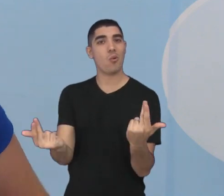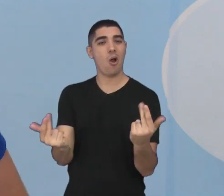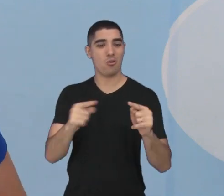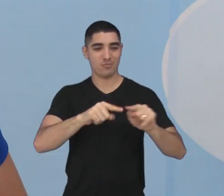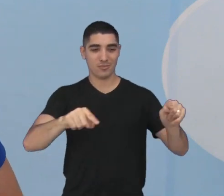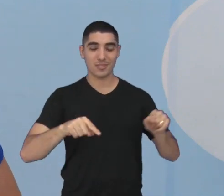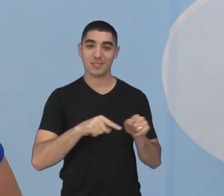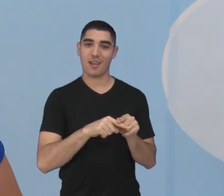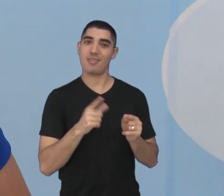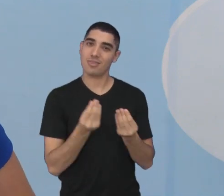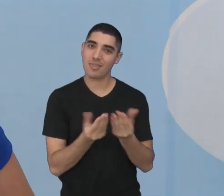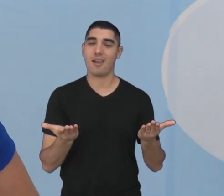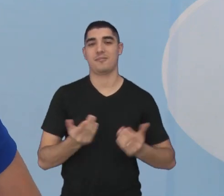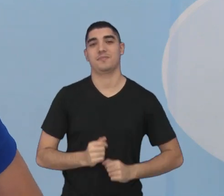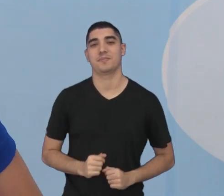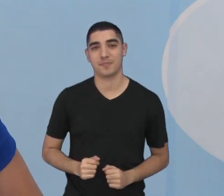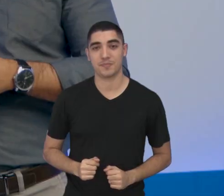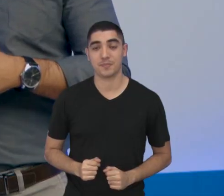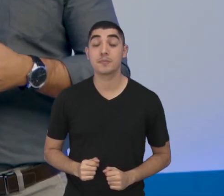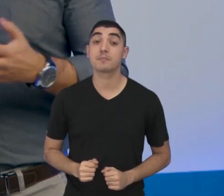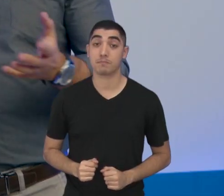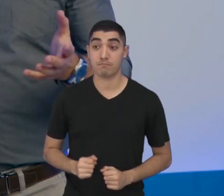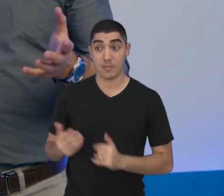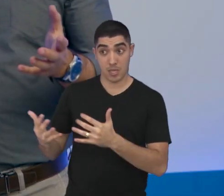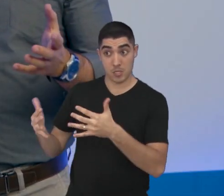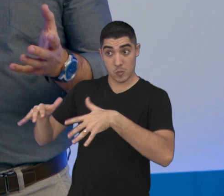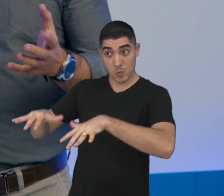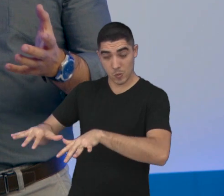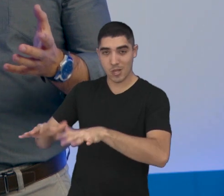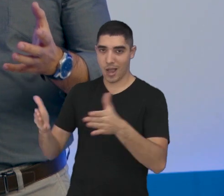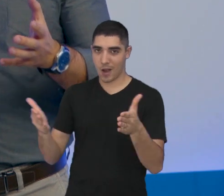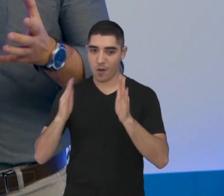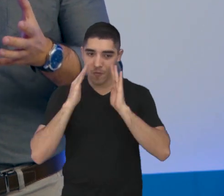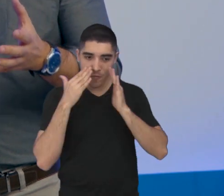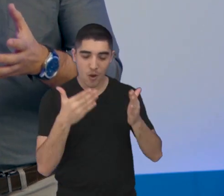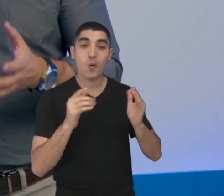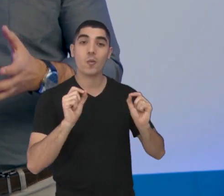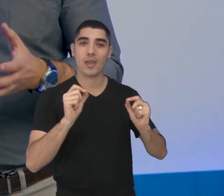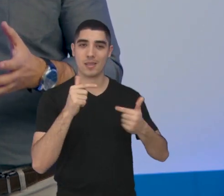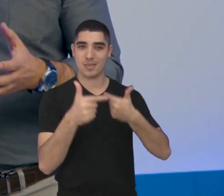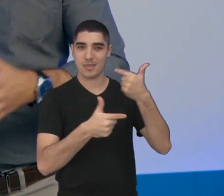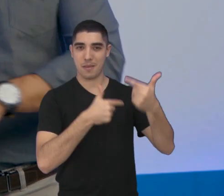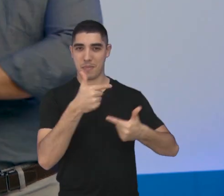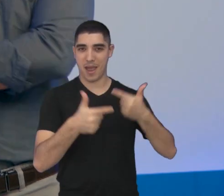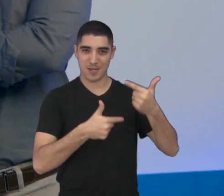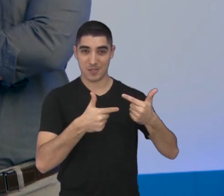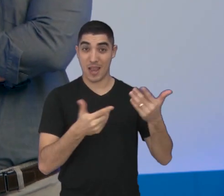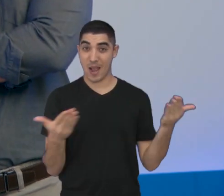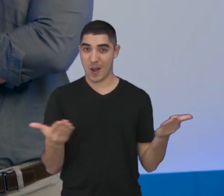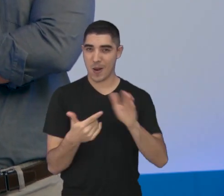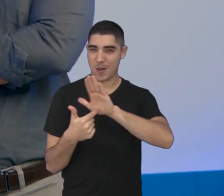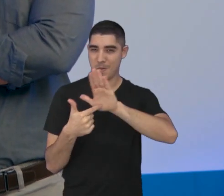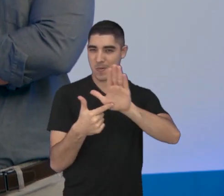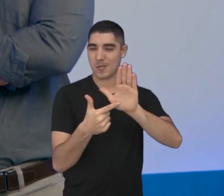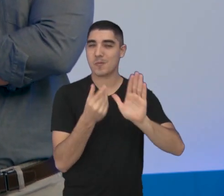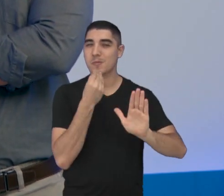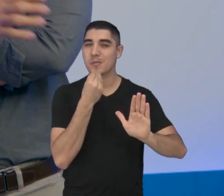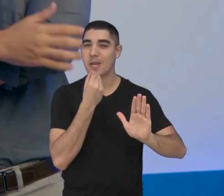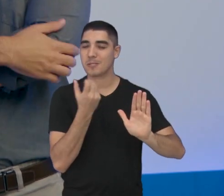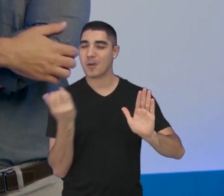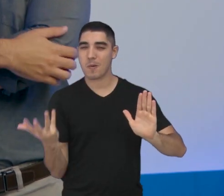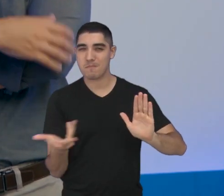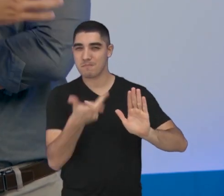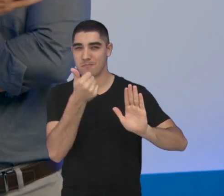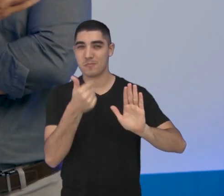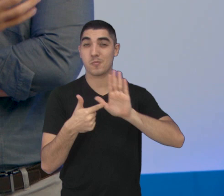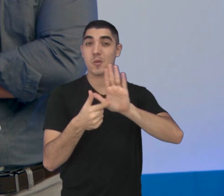esse tipo de serviço para as famílias atípicas. E da inclusão a gente segue para o mercado de trabalho, vamos para aquela hora boa do jornal, em hora